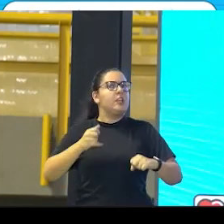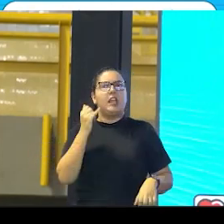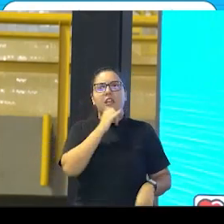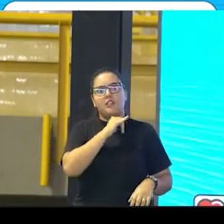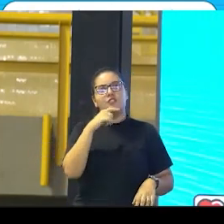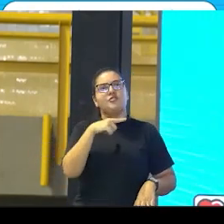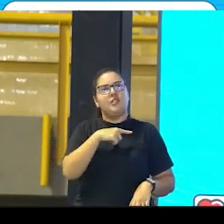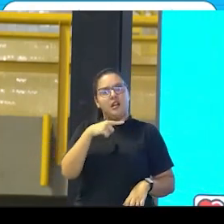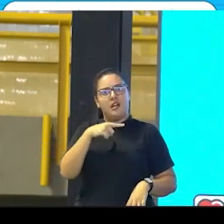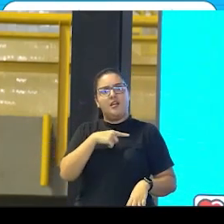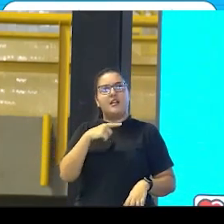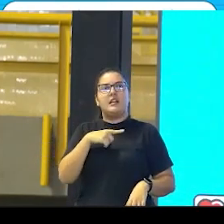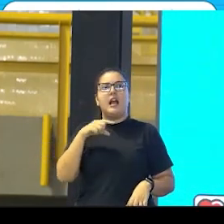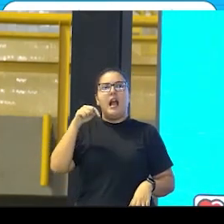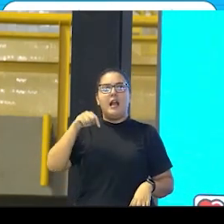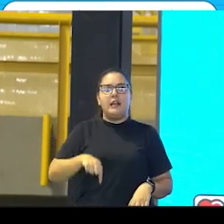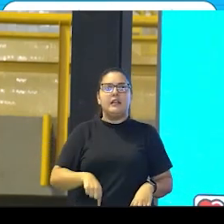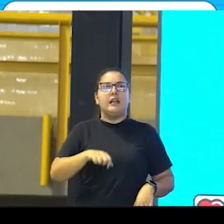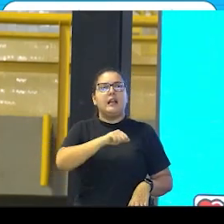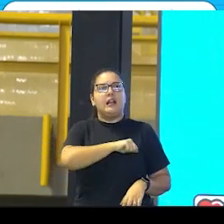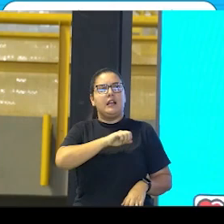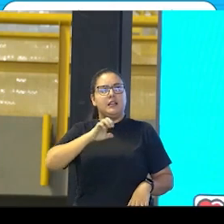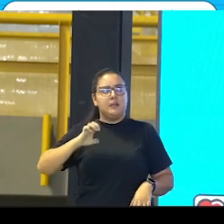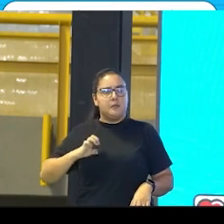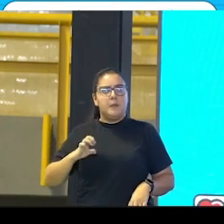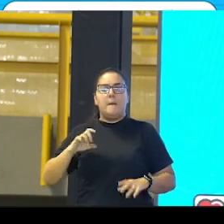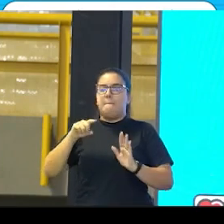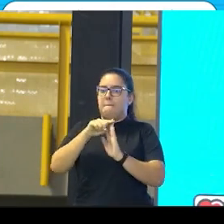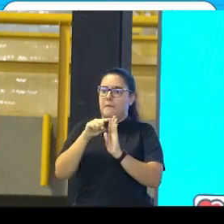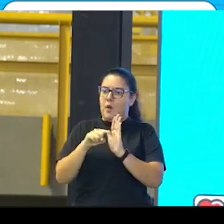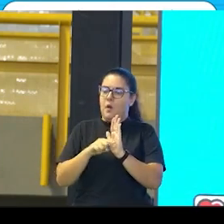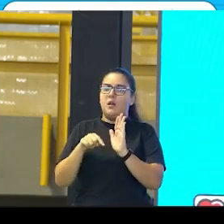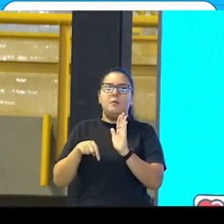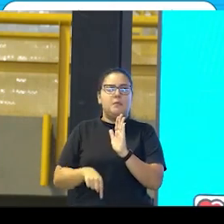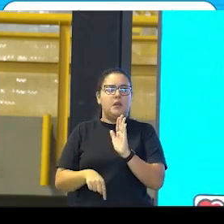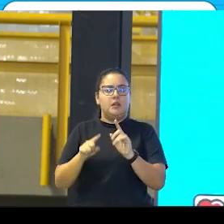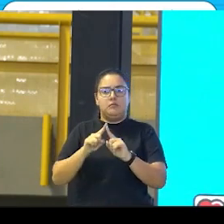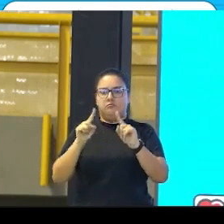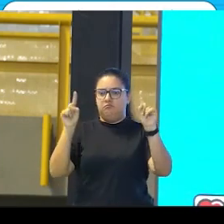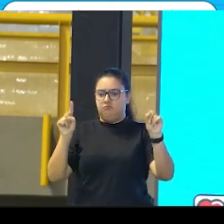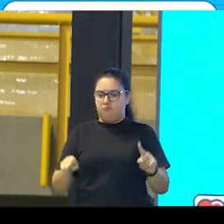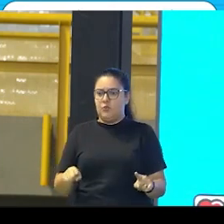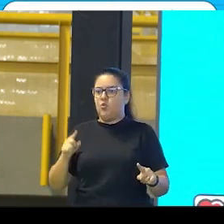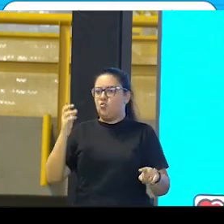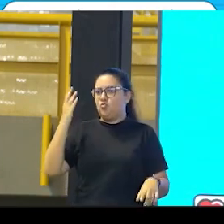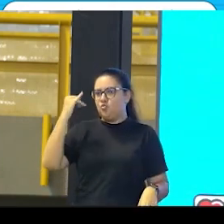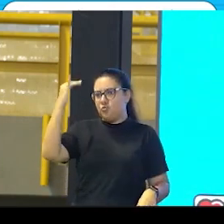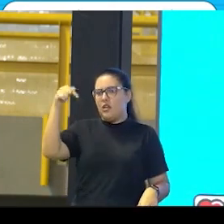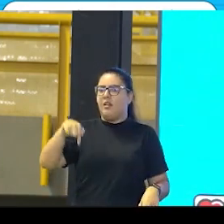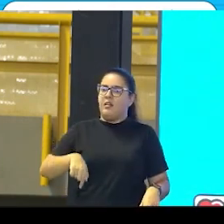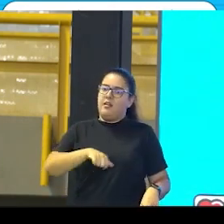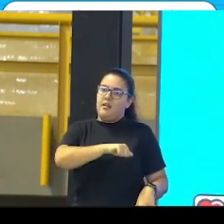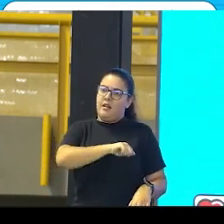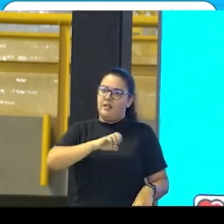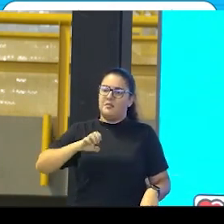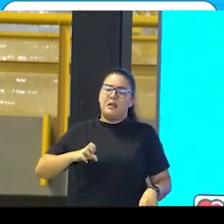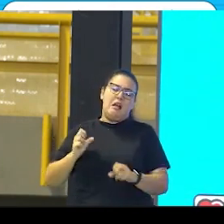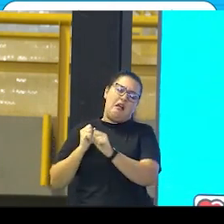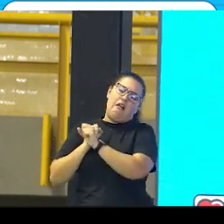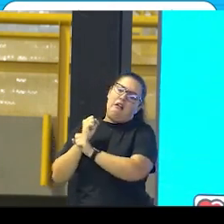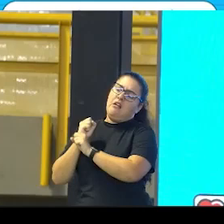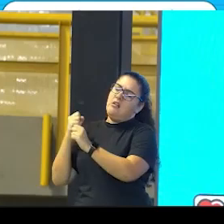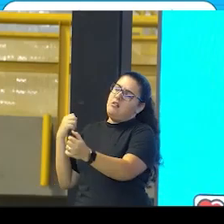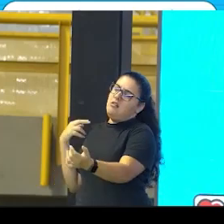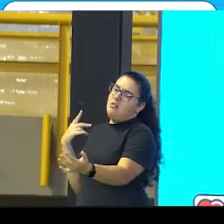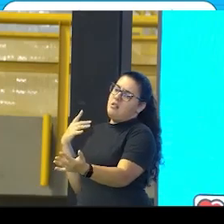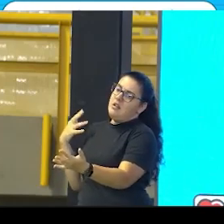nós que fazemos esse programa de sucesso já há tantos anos,